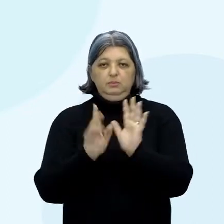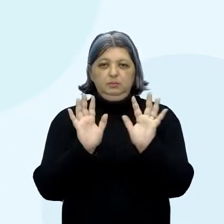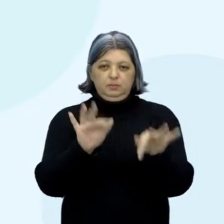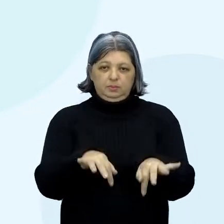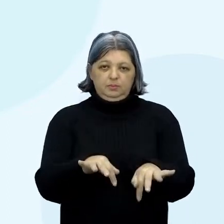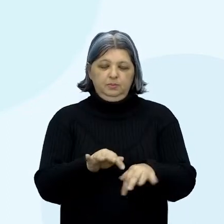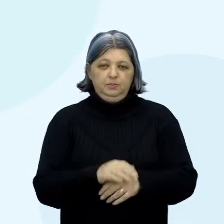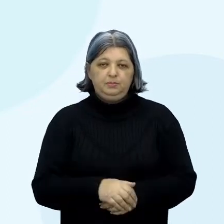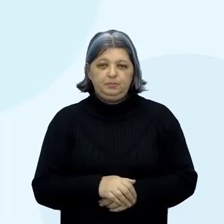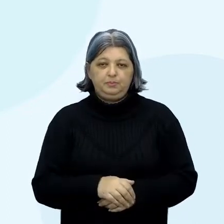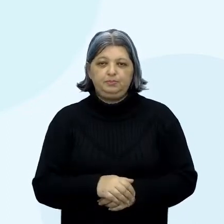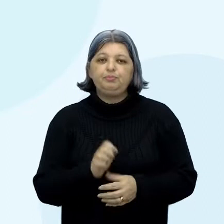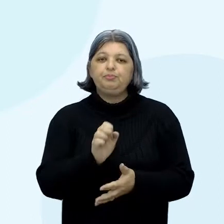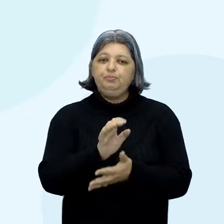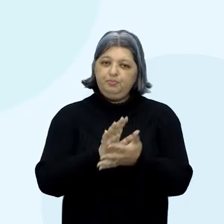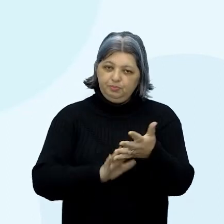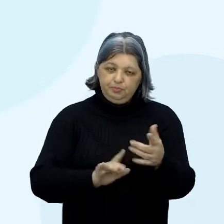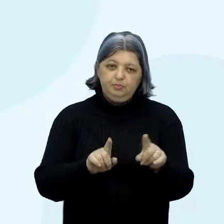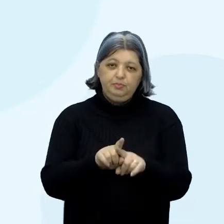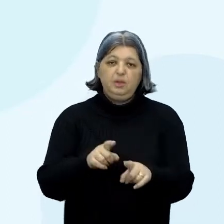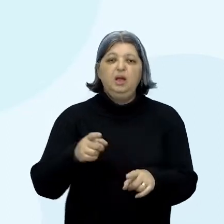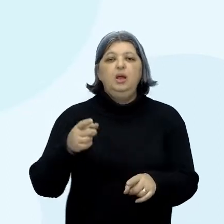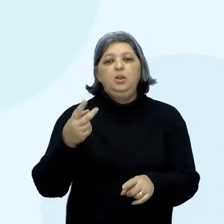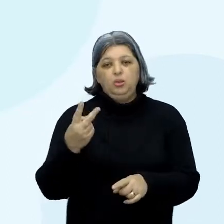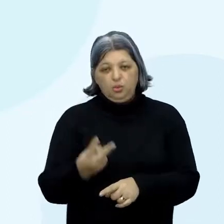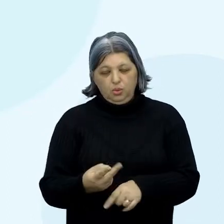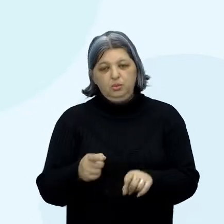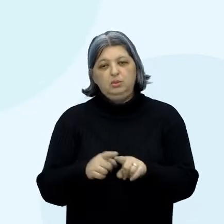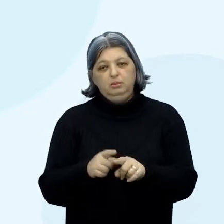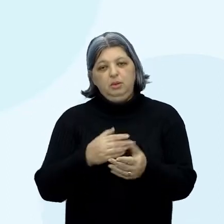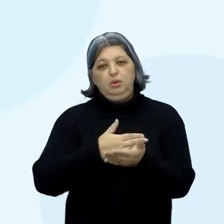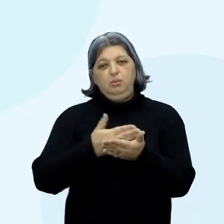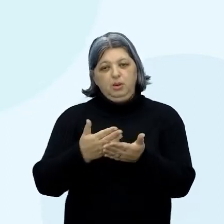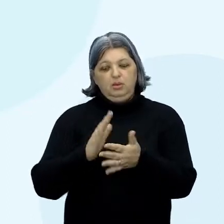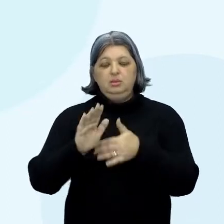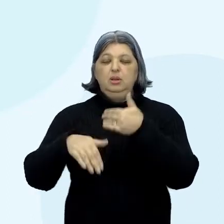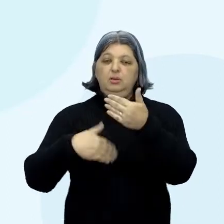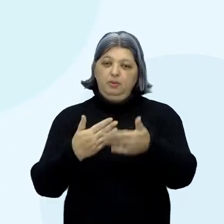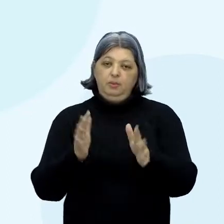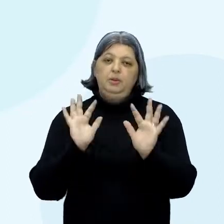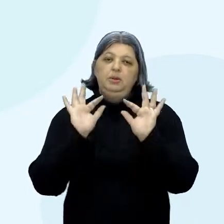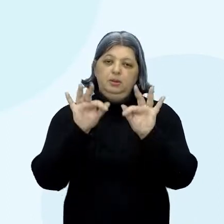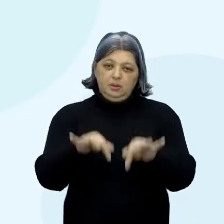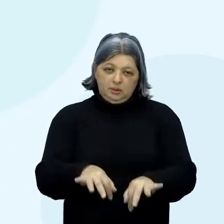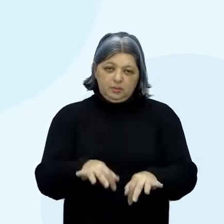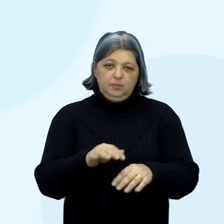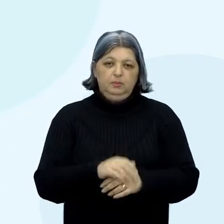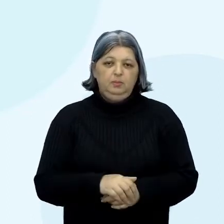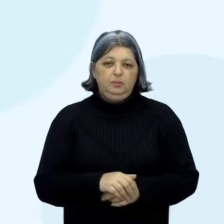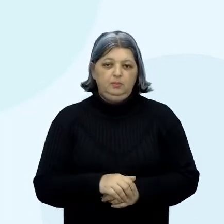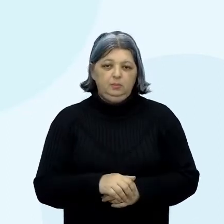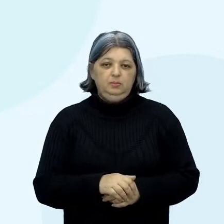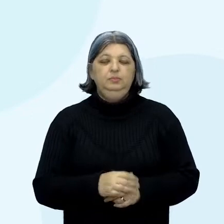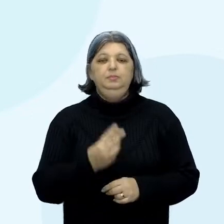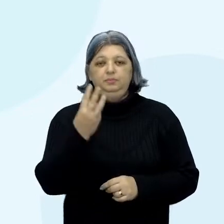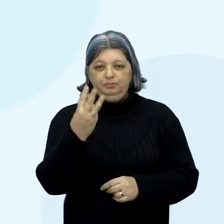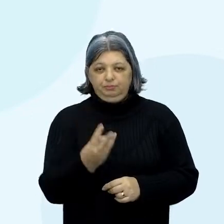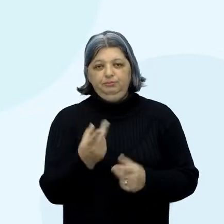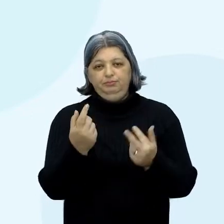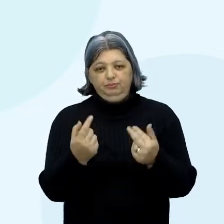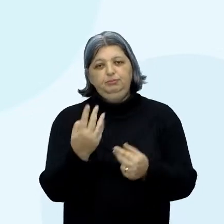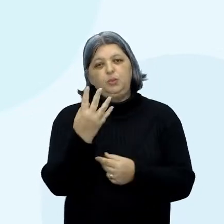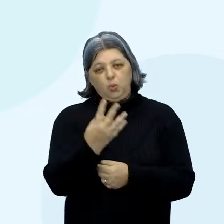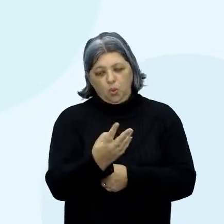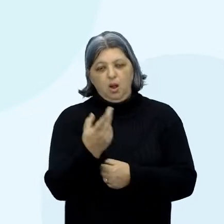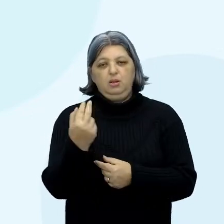sistematização. Na atividade 2, engatinhamos por introdução, desenvolvimento e sistematização. Na 3, a mesma coisa, na